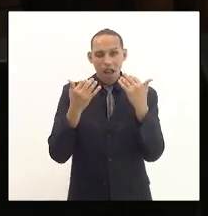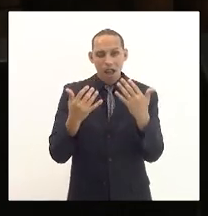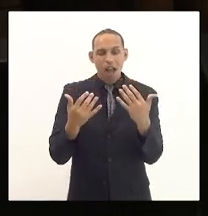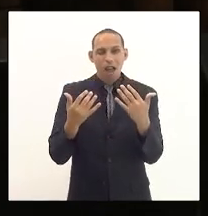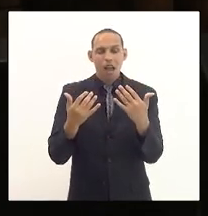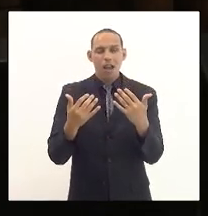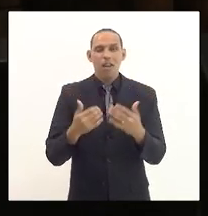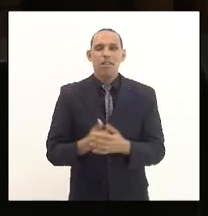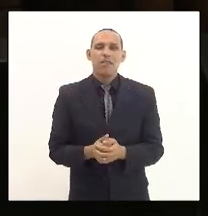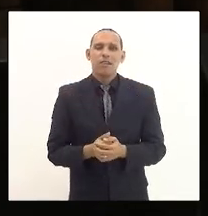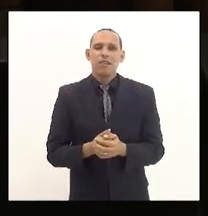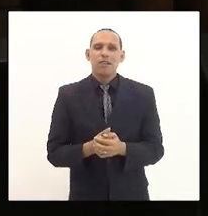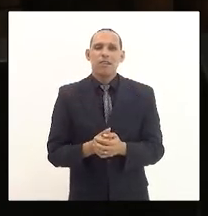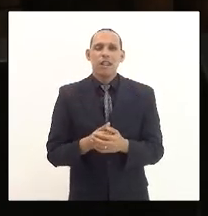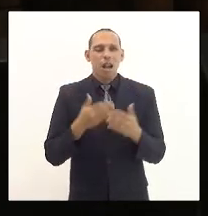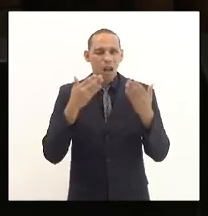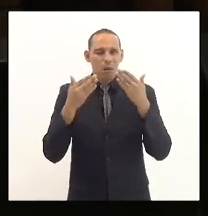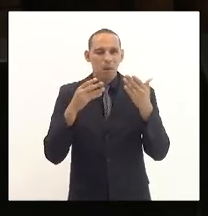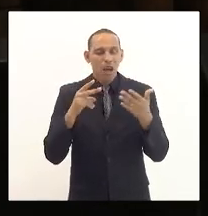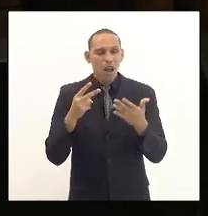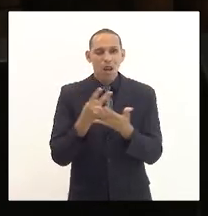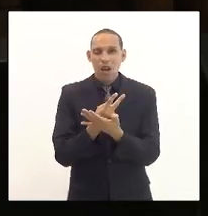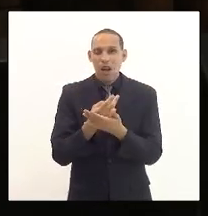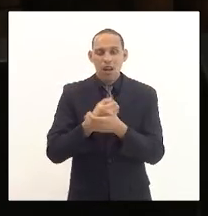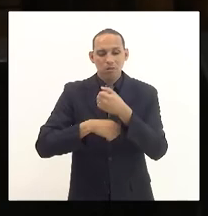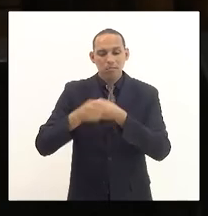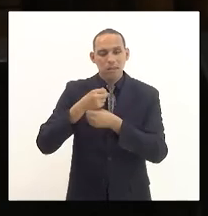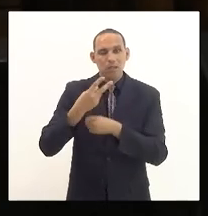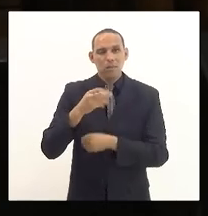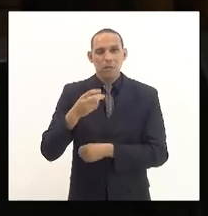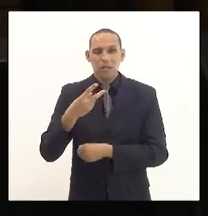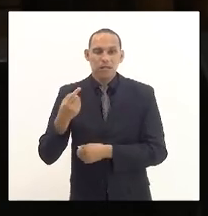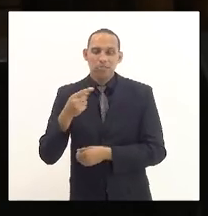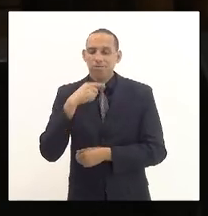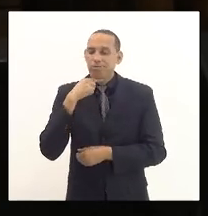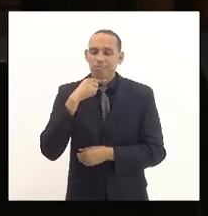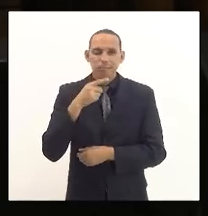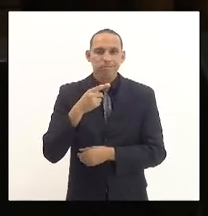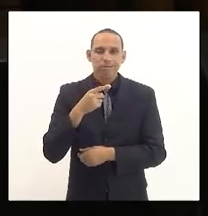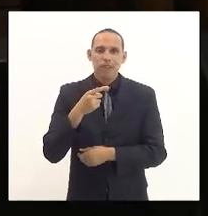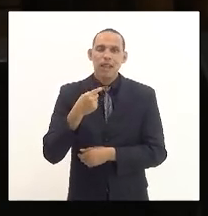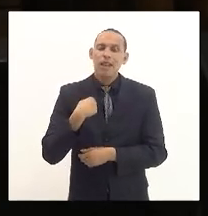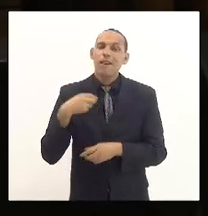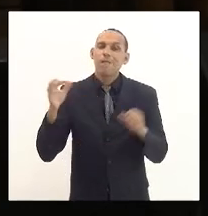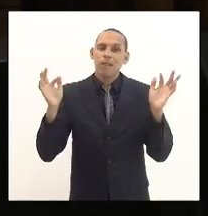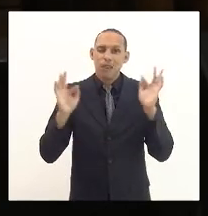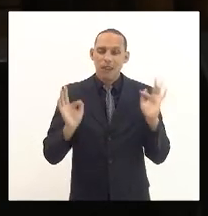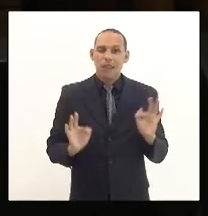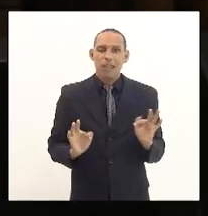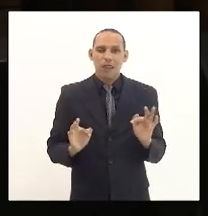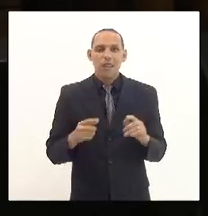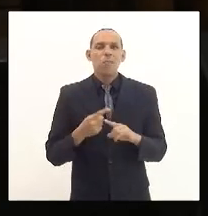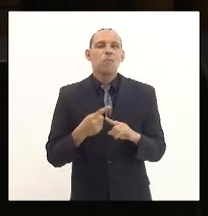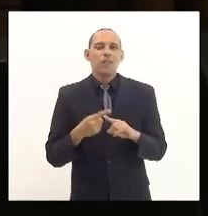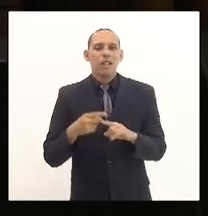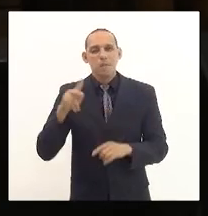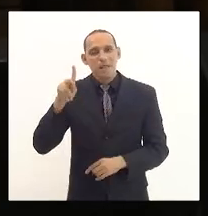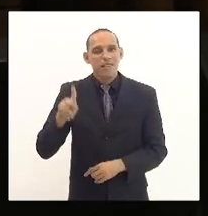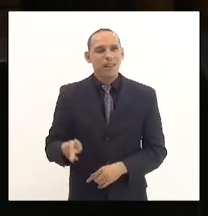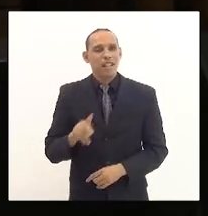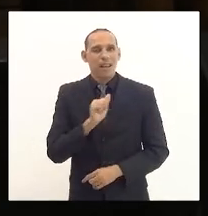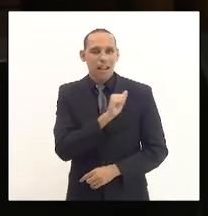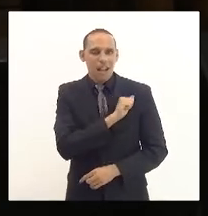ela não pode ser realizada ainda no ano de 2021 e fico muito feliz porque o presidente